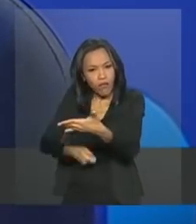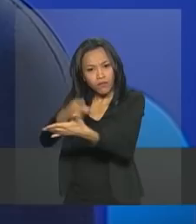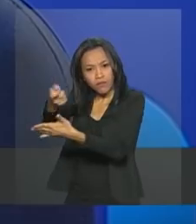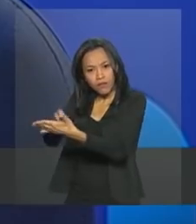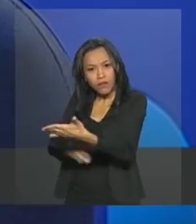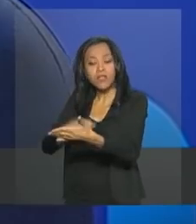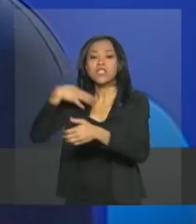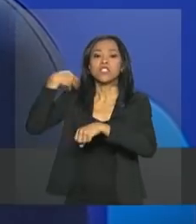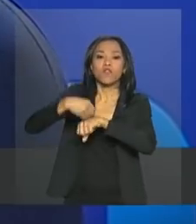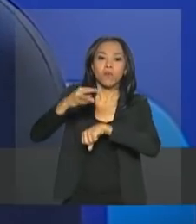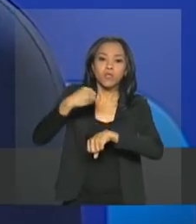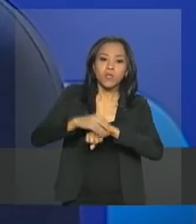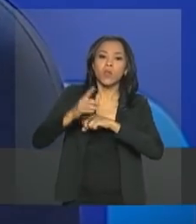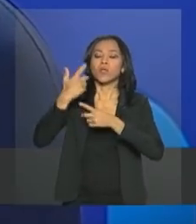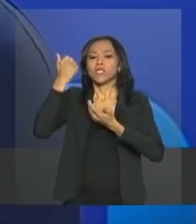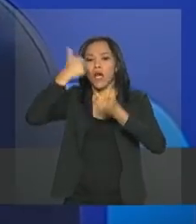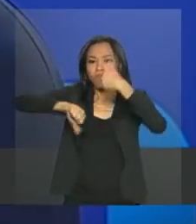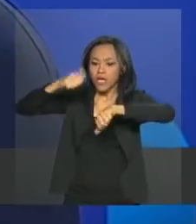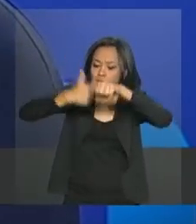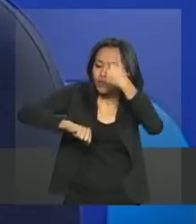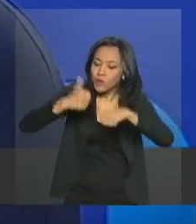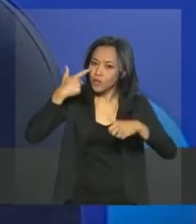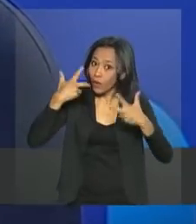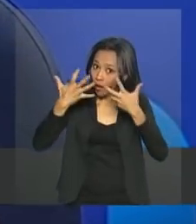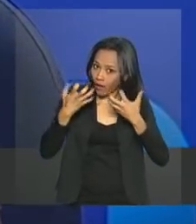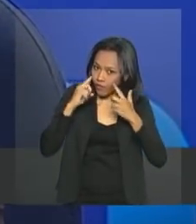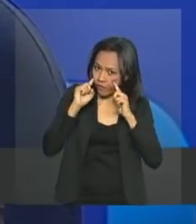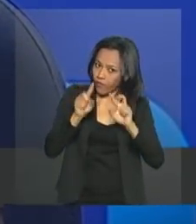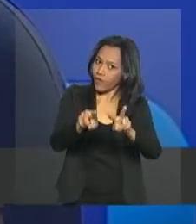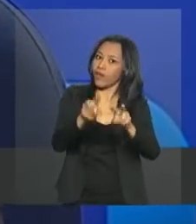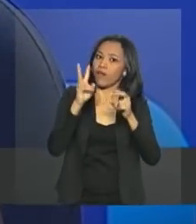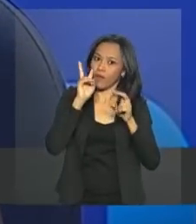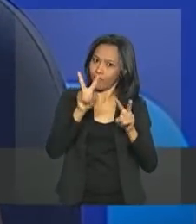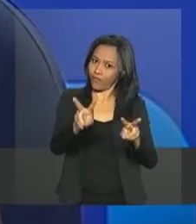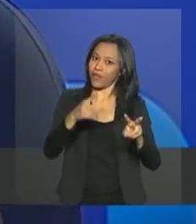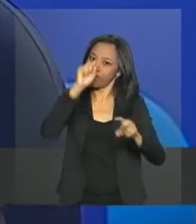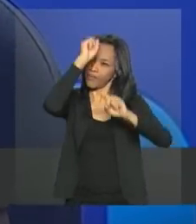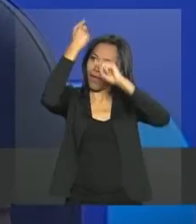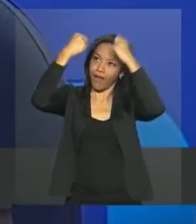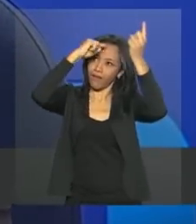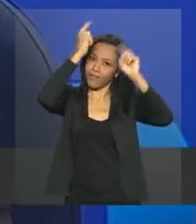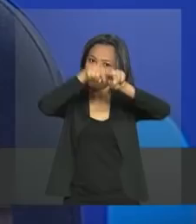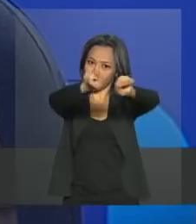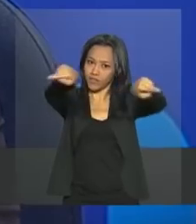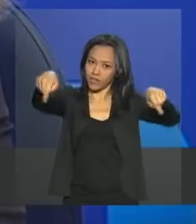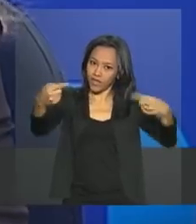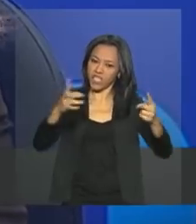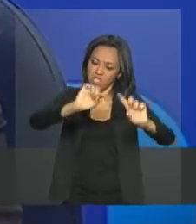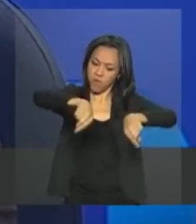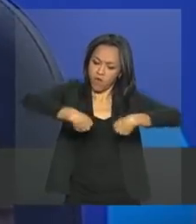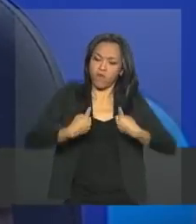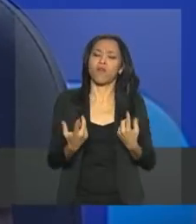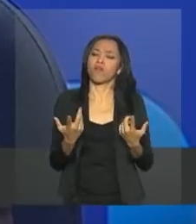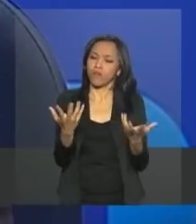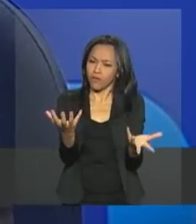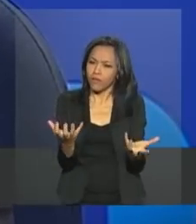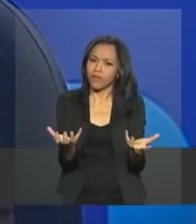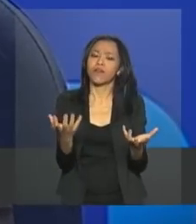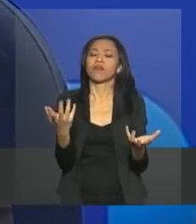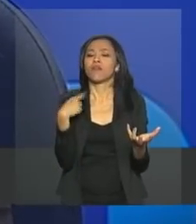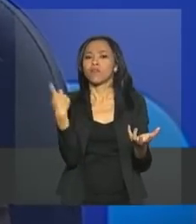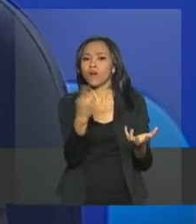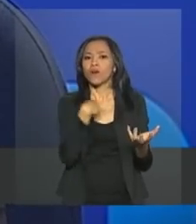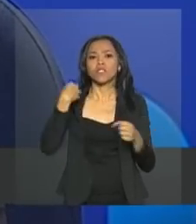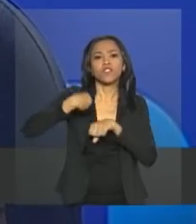e as nossas avaliações quero só vem quero coisas bem criativas bem provocativas com os